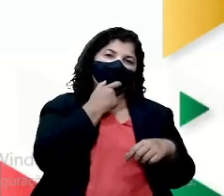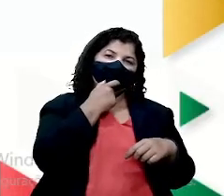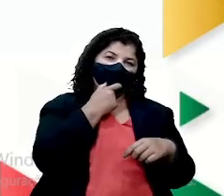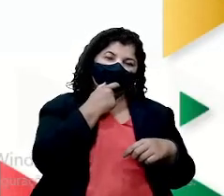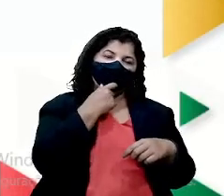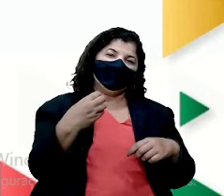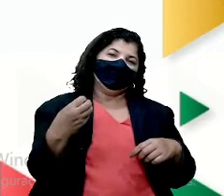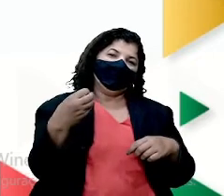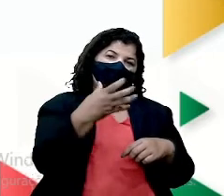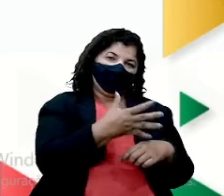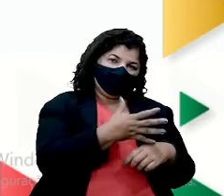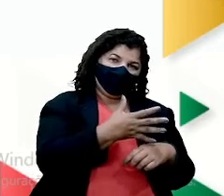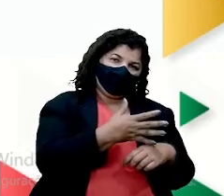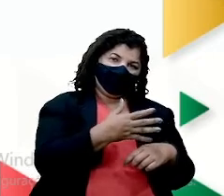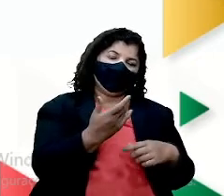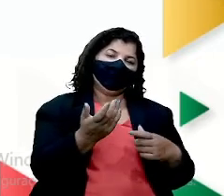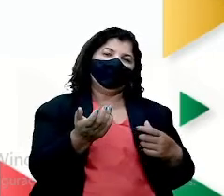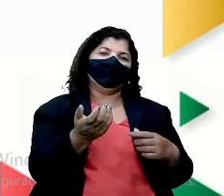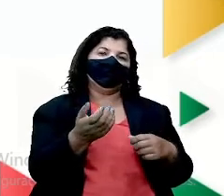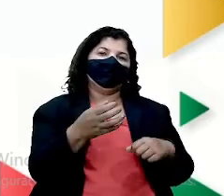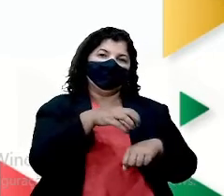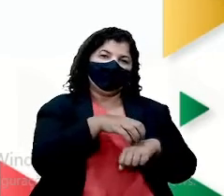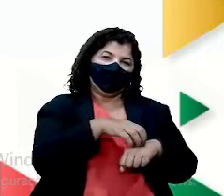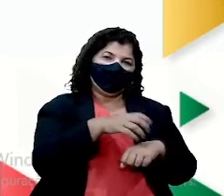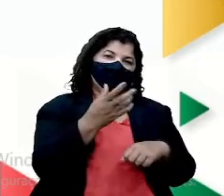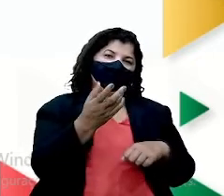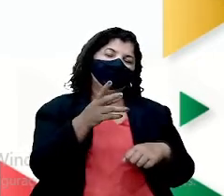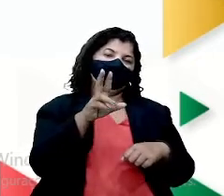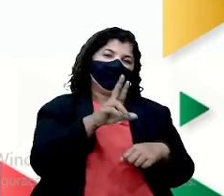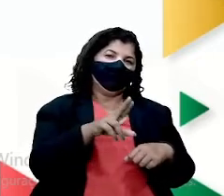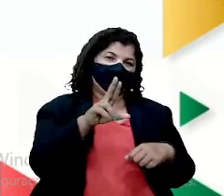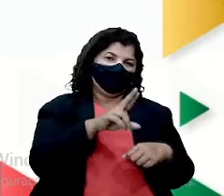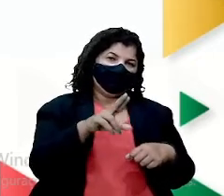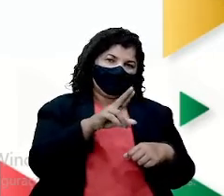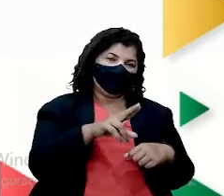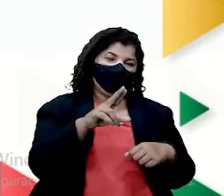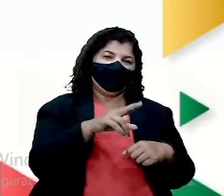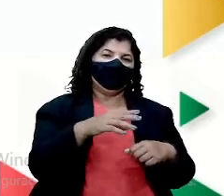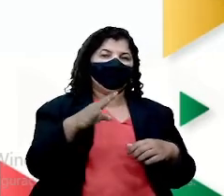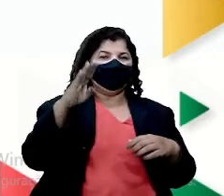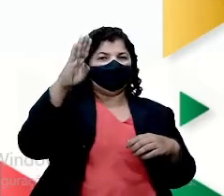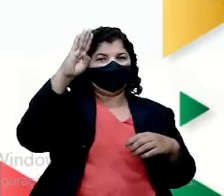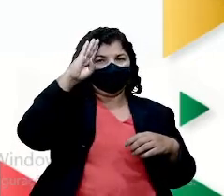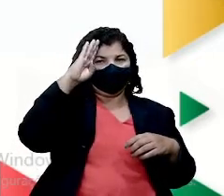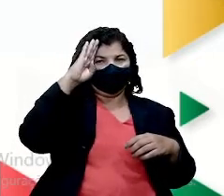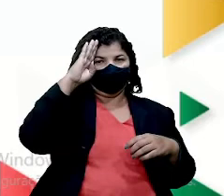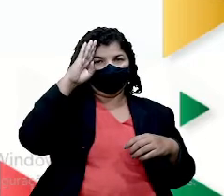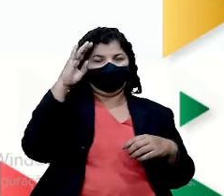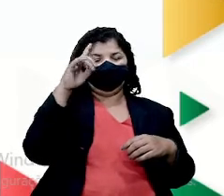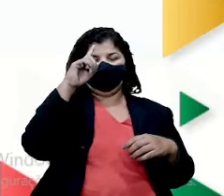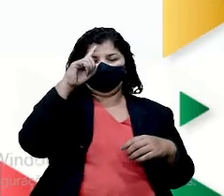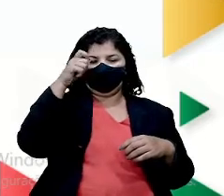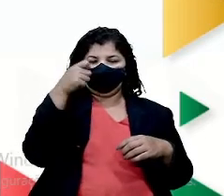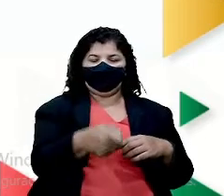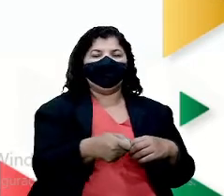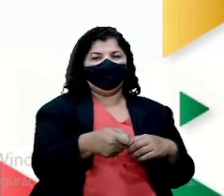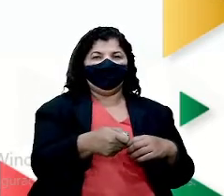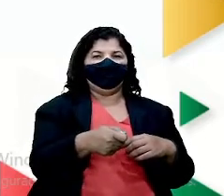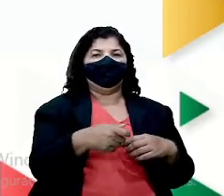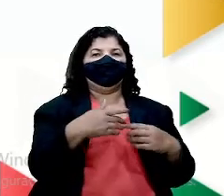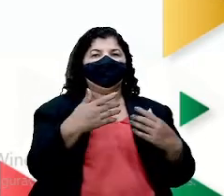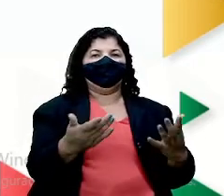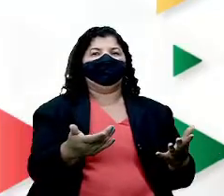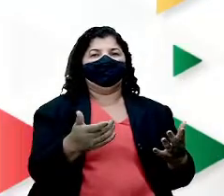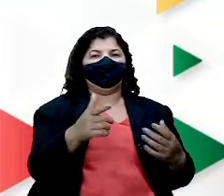né? Além de usar o exército para impor sua autoridade, né? Então, Luís XIV